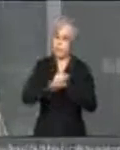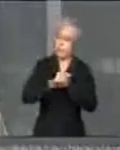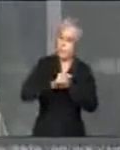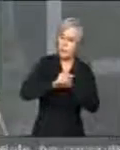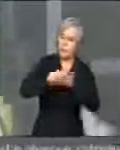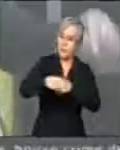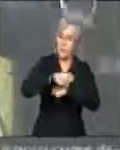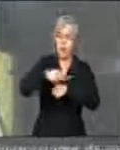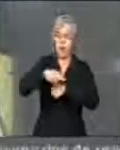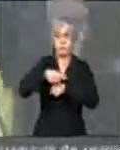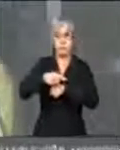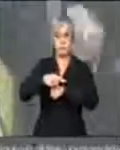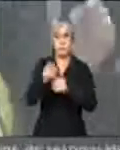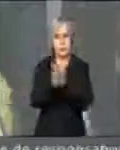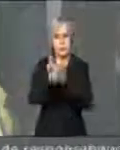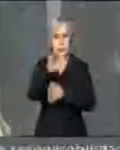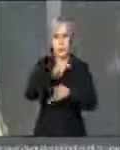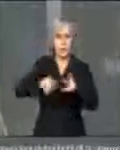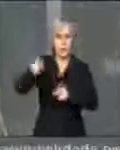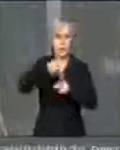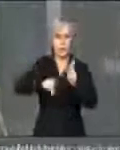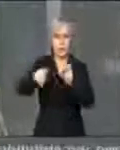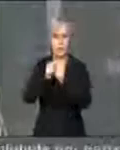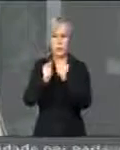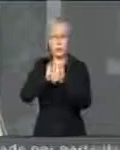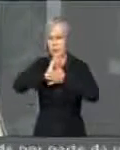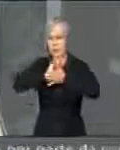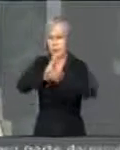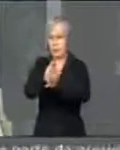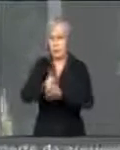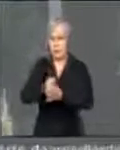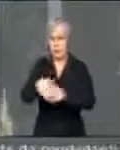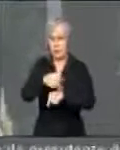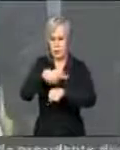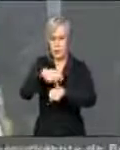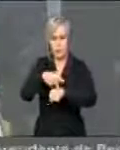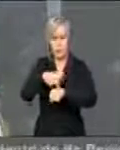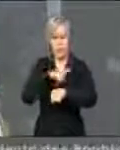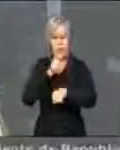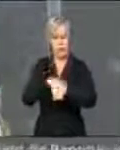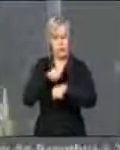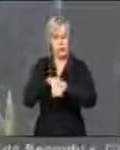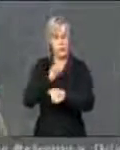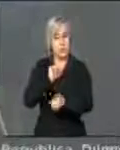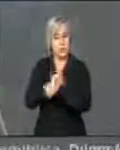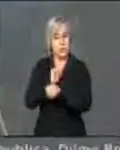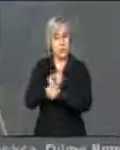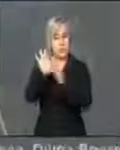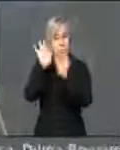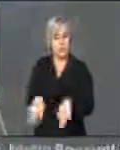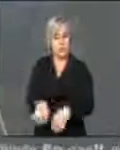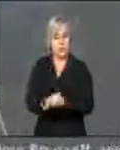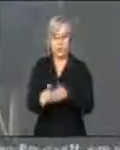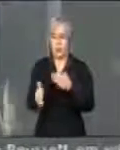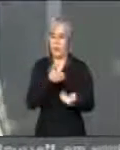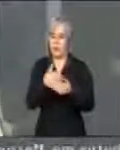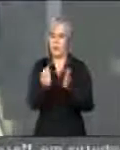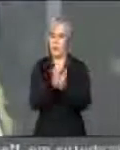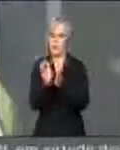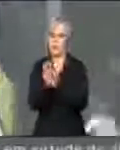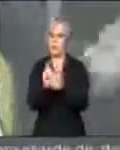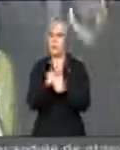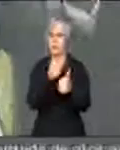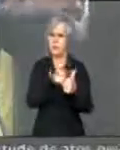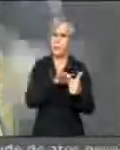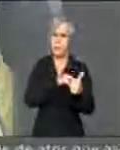limpo, que aqueles que estão esculhambando com a nossa nação, eles estão com os dias contados. E aí não importa partido não, viu? Aí é